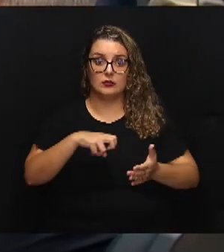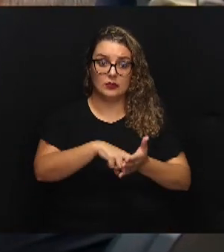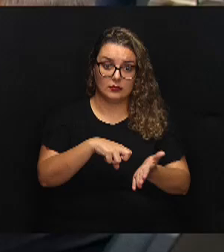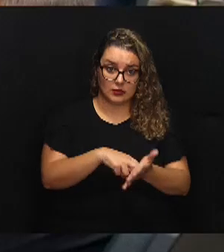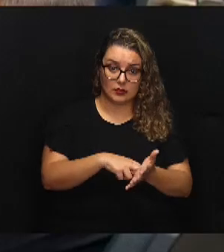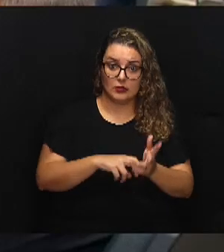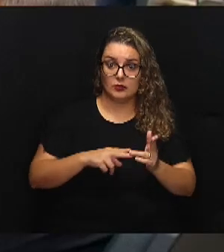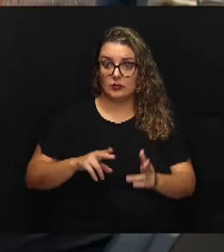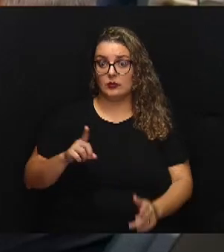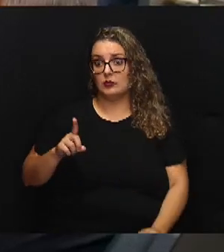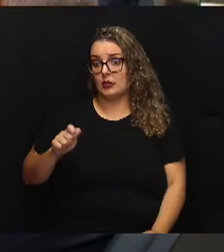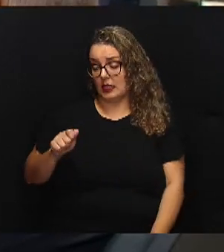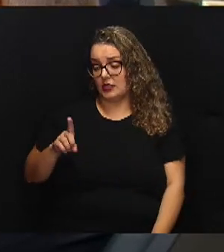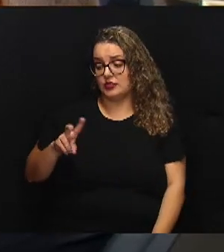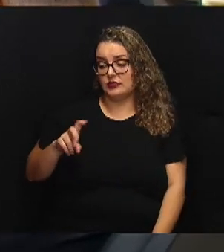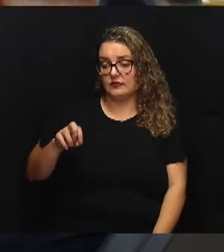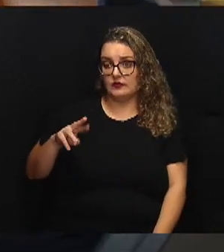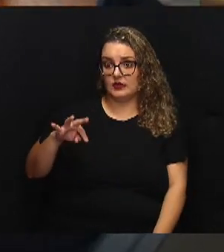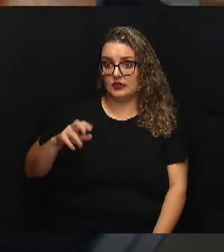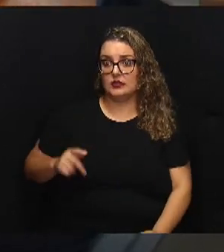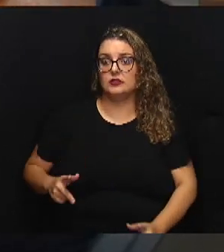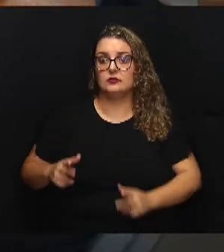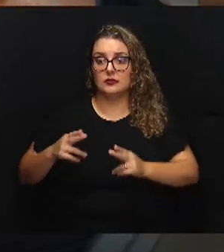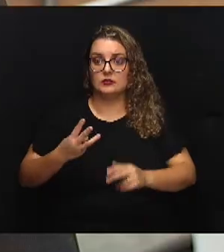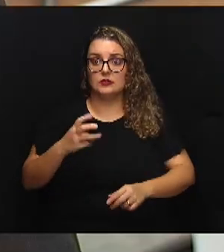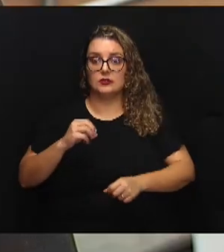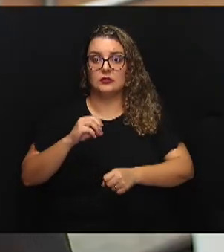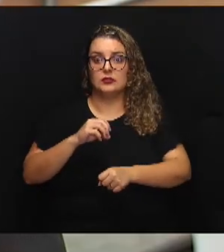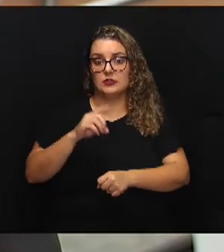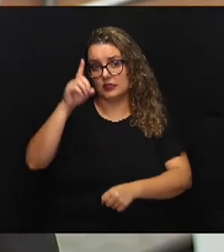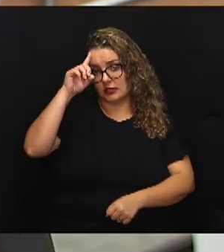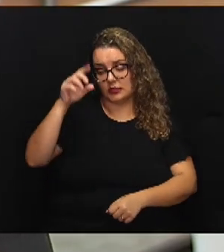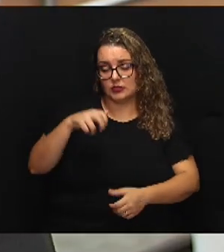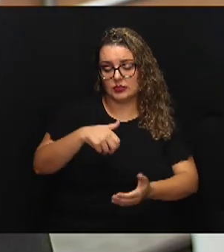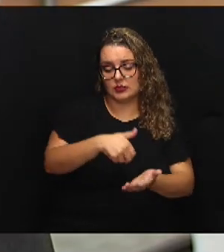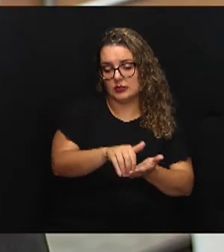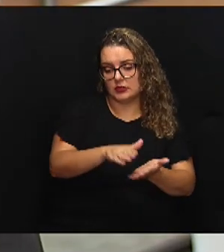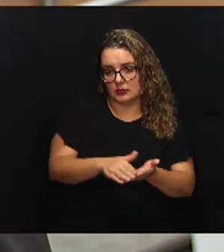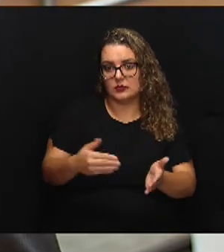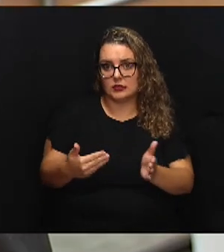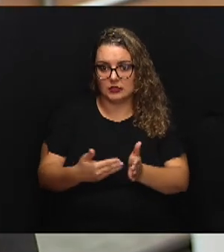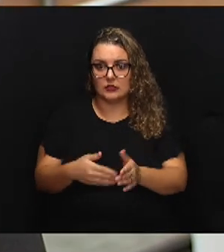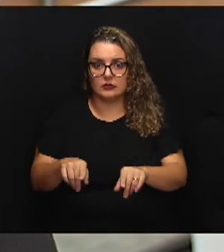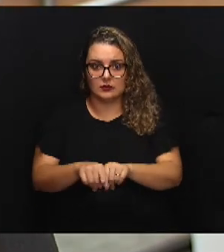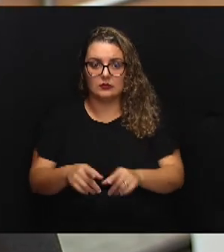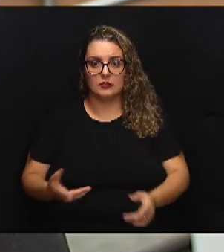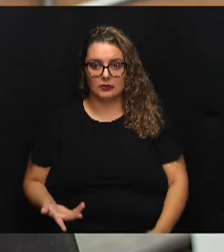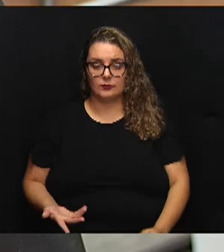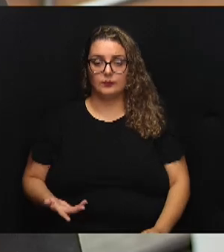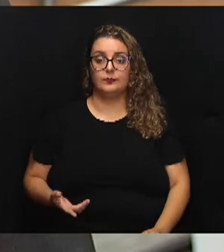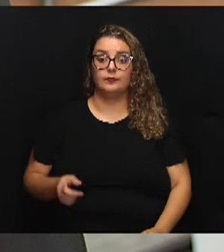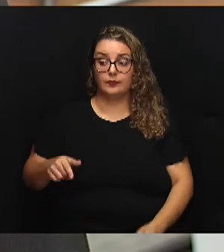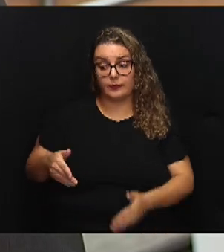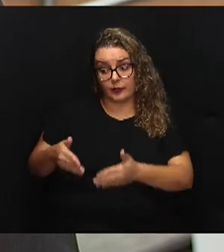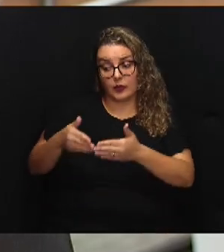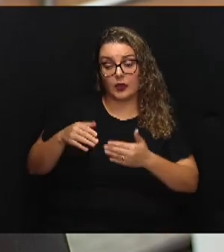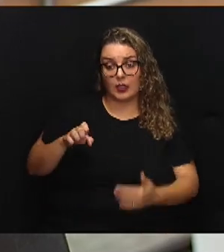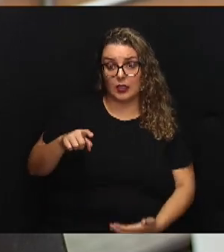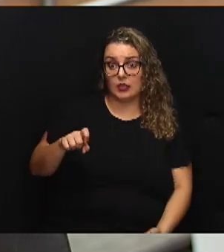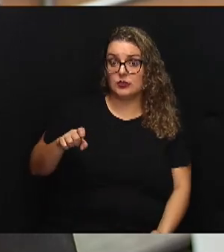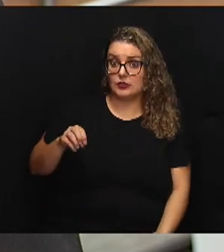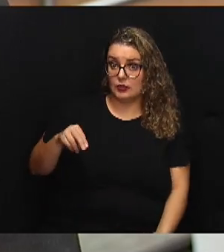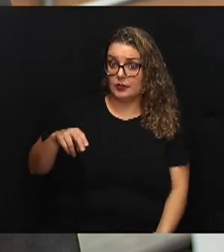como advertência, suspensão por 30 dias e demissão. Eu acho que vai ser um favor, né? Você exonerar